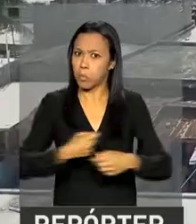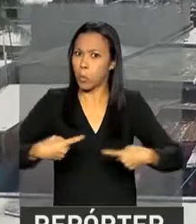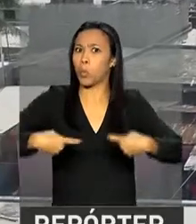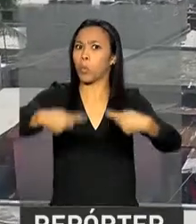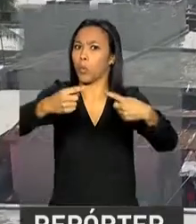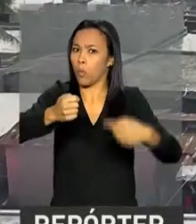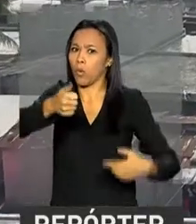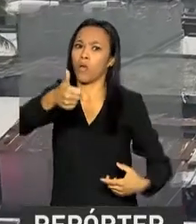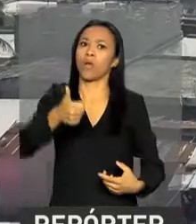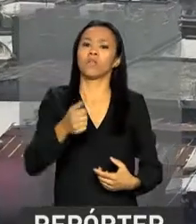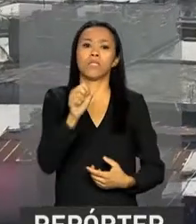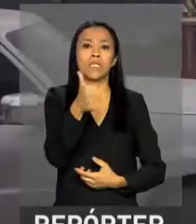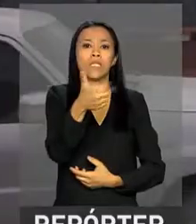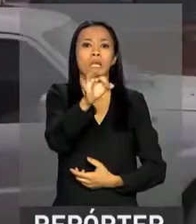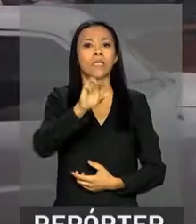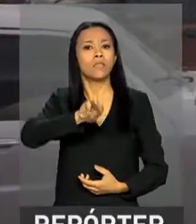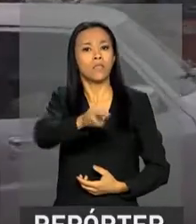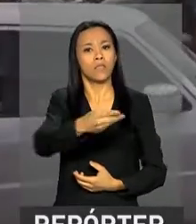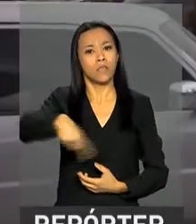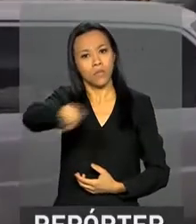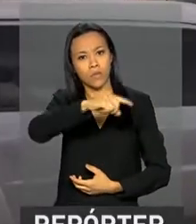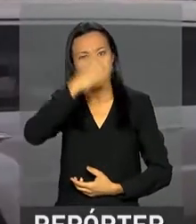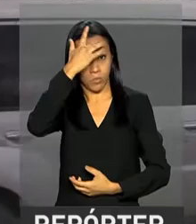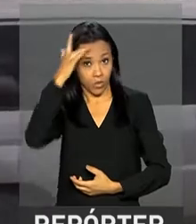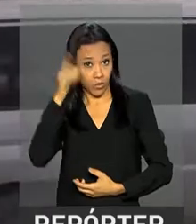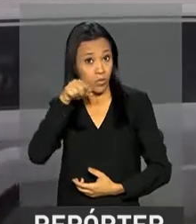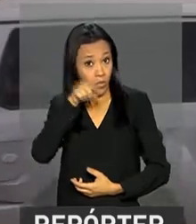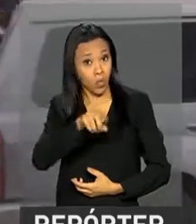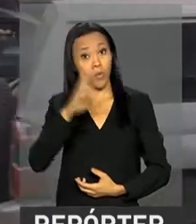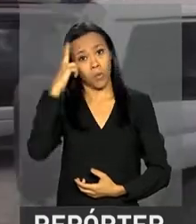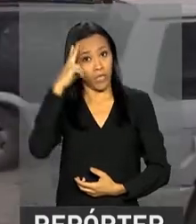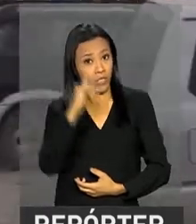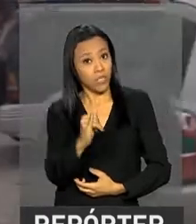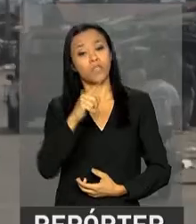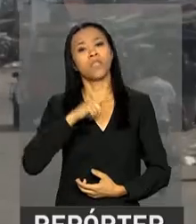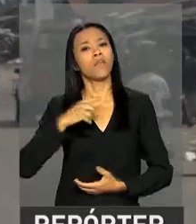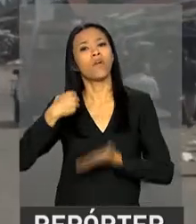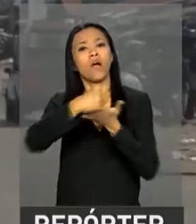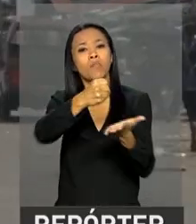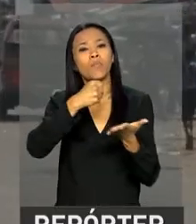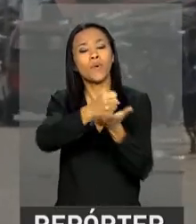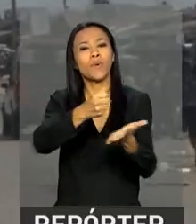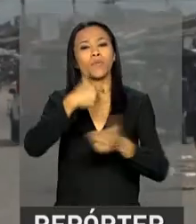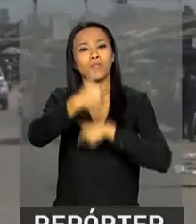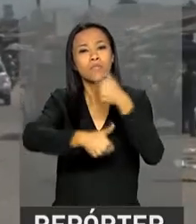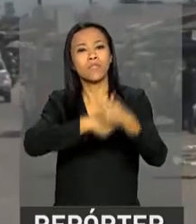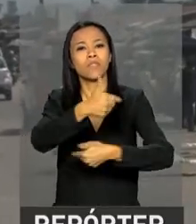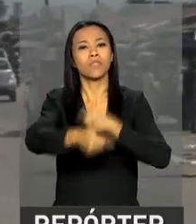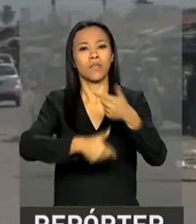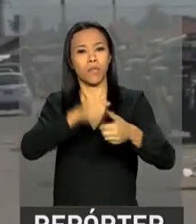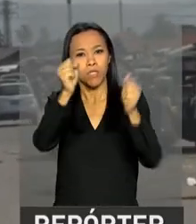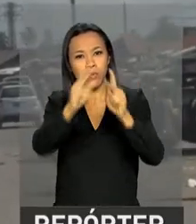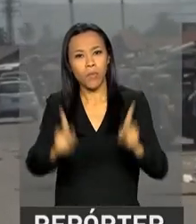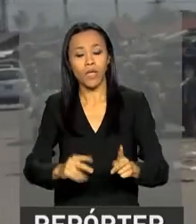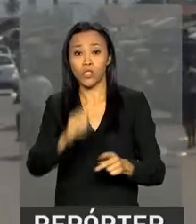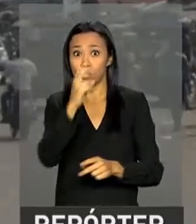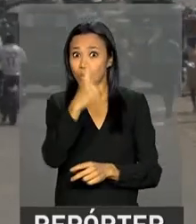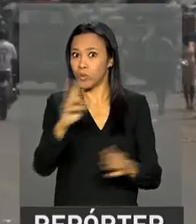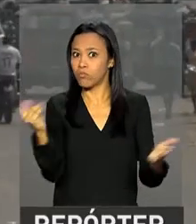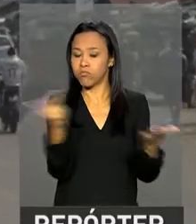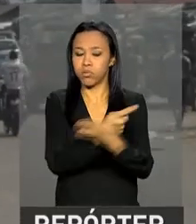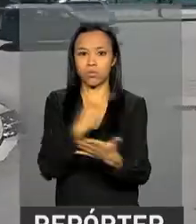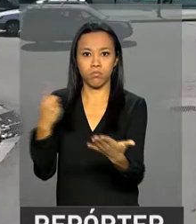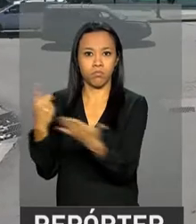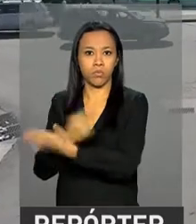Com pouco mais de 10 milhões de habitantes, o Haiti também teve o apoio da missão de paz para superar 2 grandes desastres